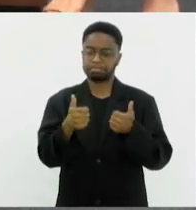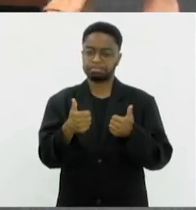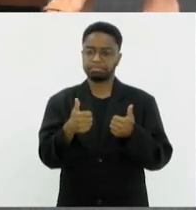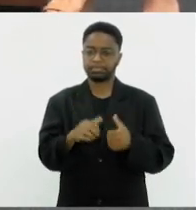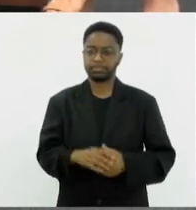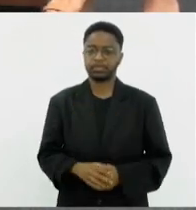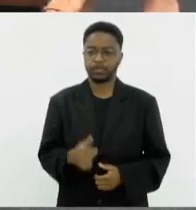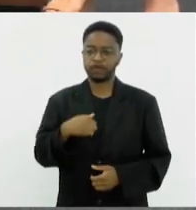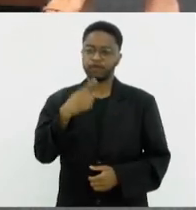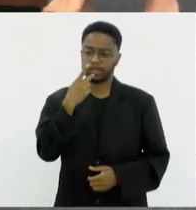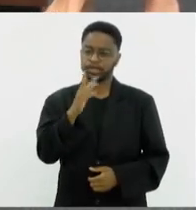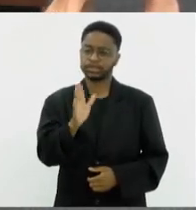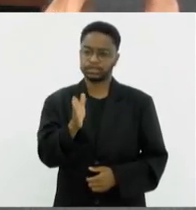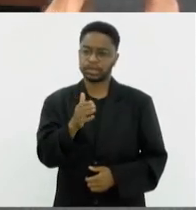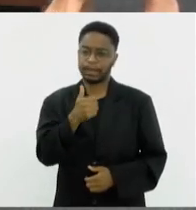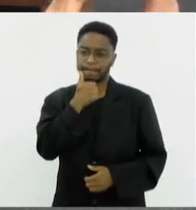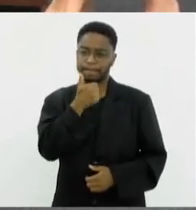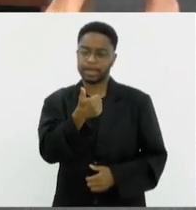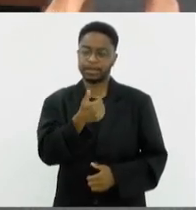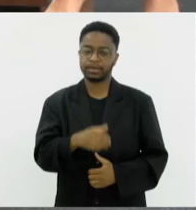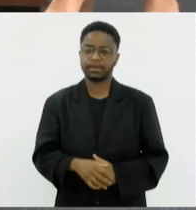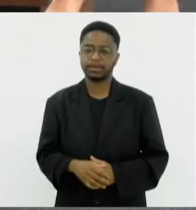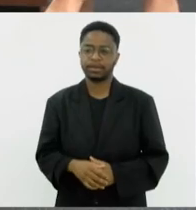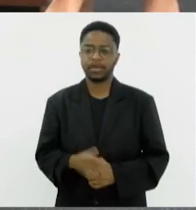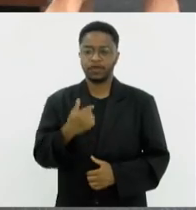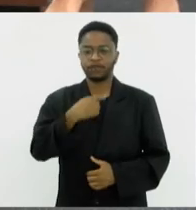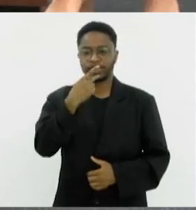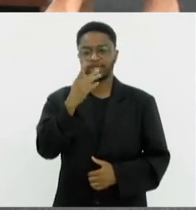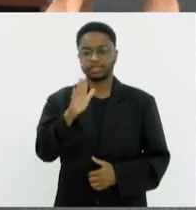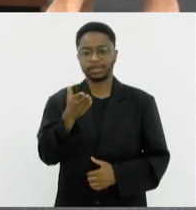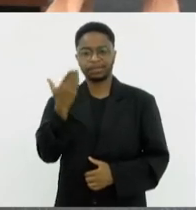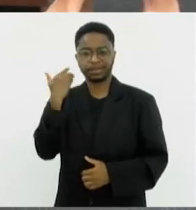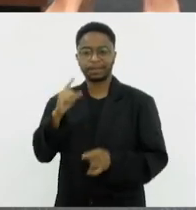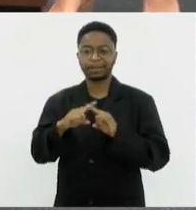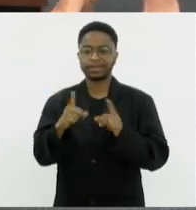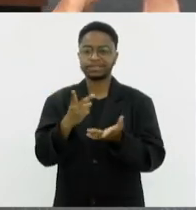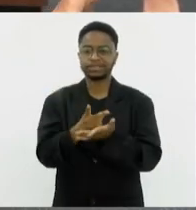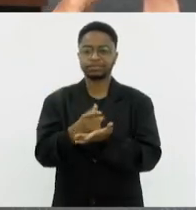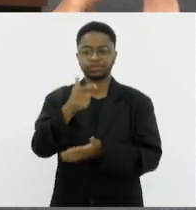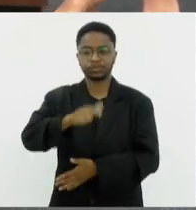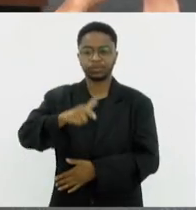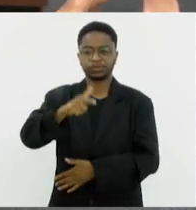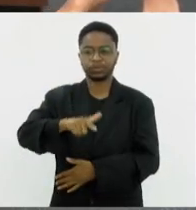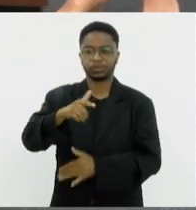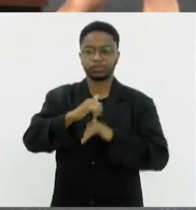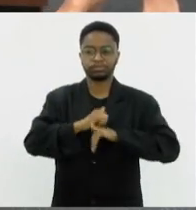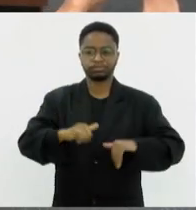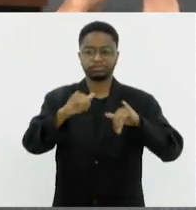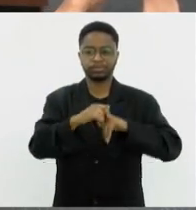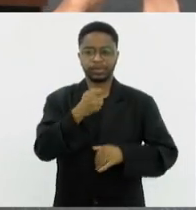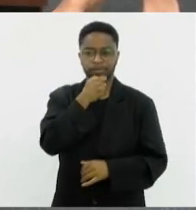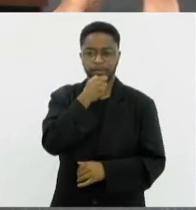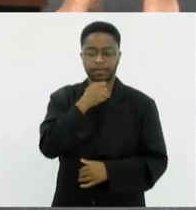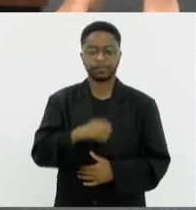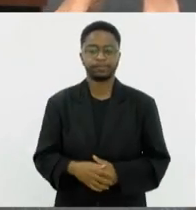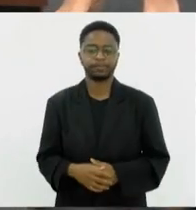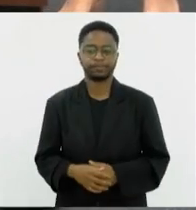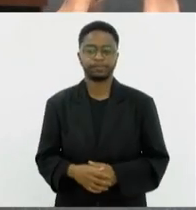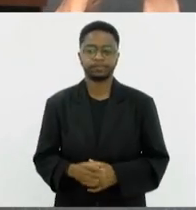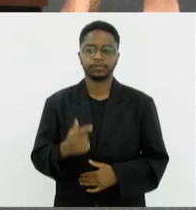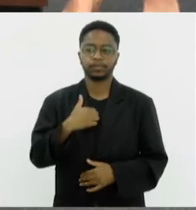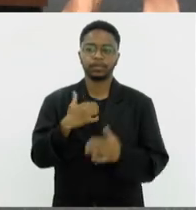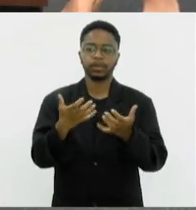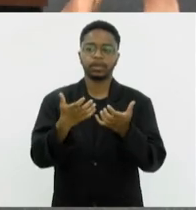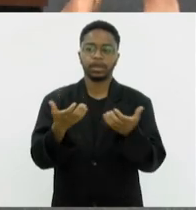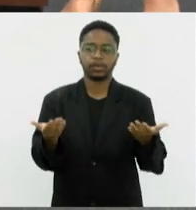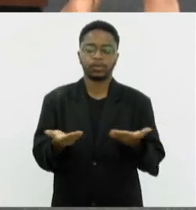Obrigada. Já falei em outras oportunidades, mas não perco aqui a oportunidade de falar ao vivo no microfone. Quero, em primeiro